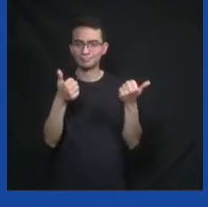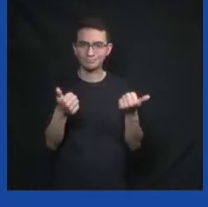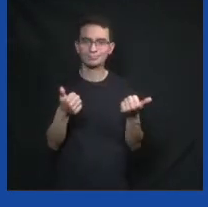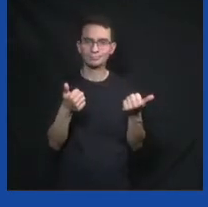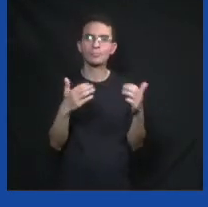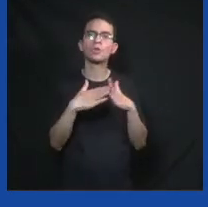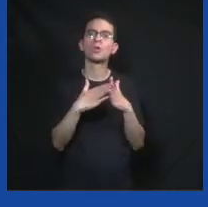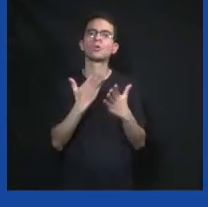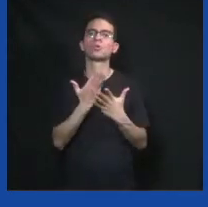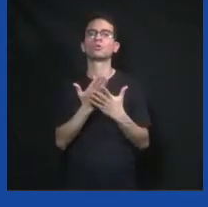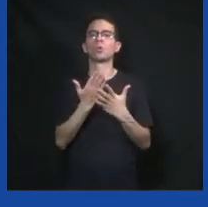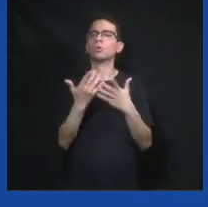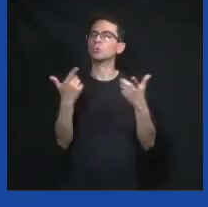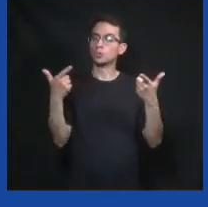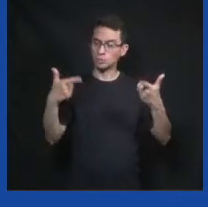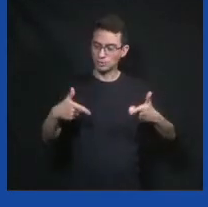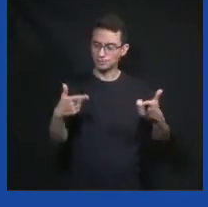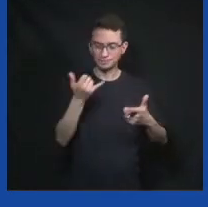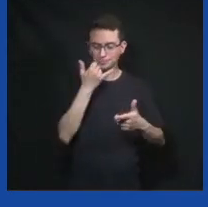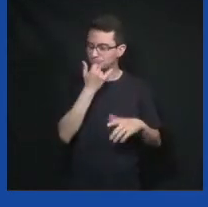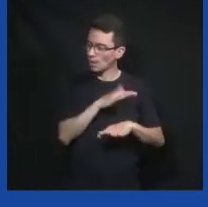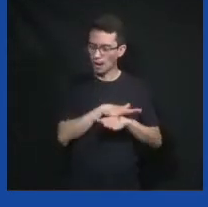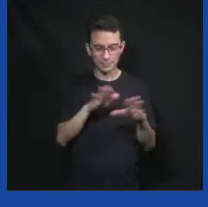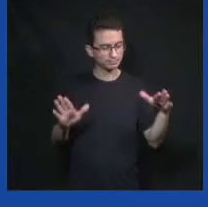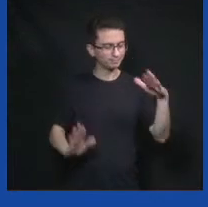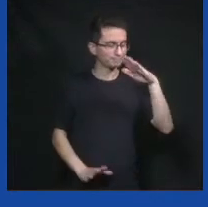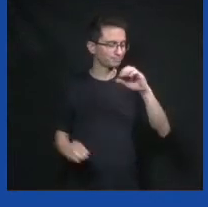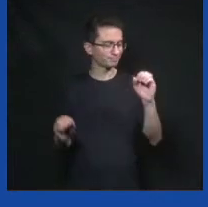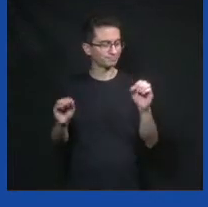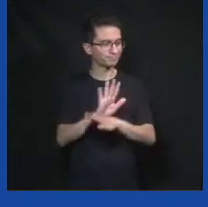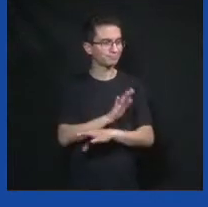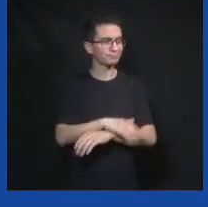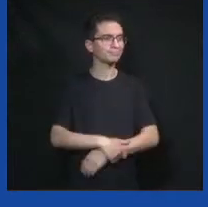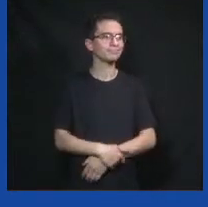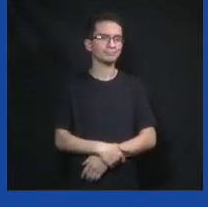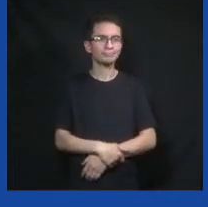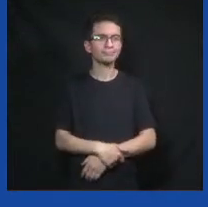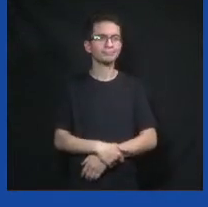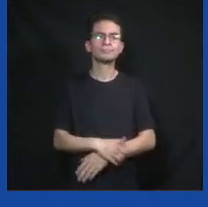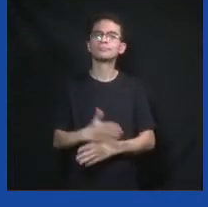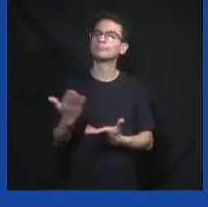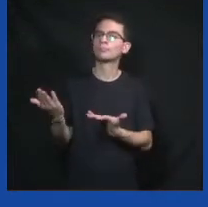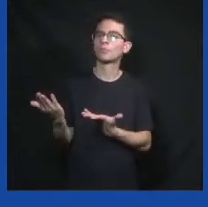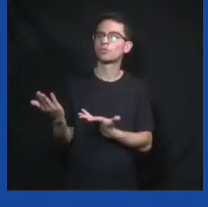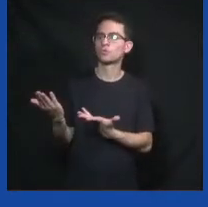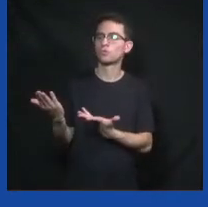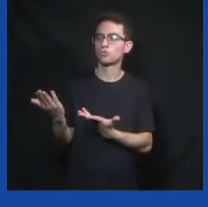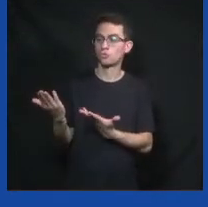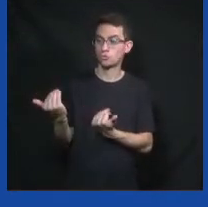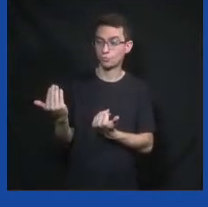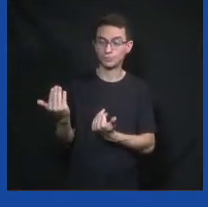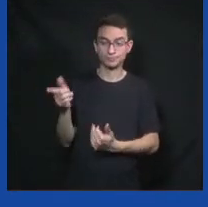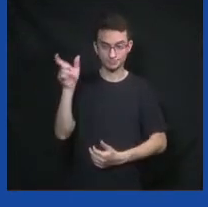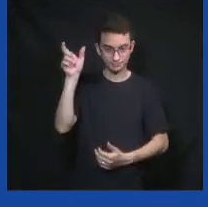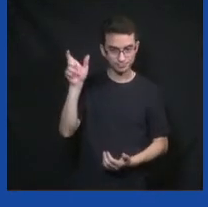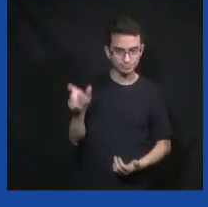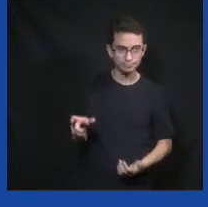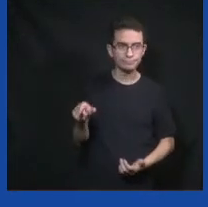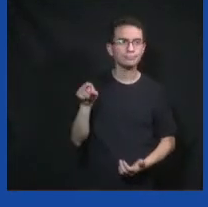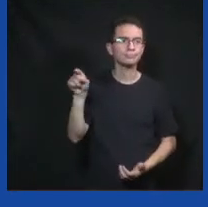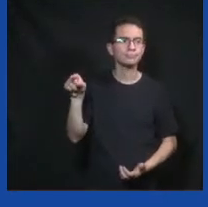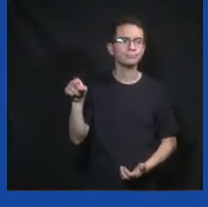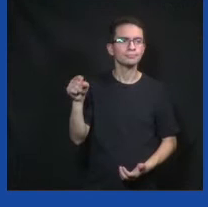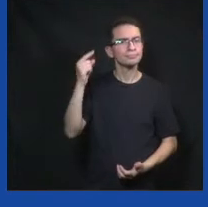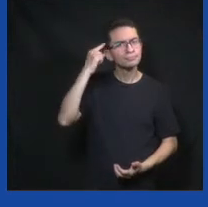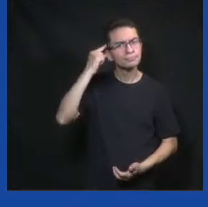lugar. Com um detalhe, o jovem quer este conteúdo.